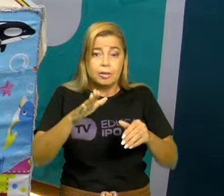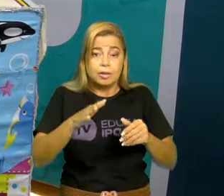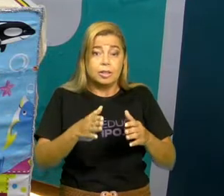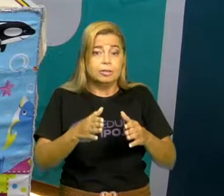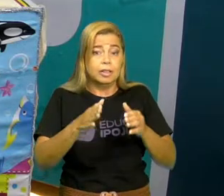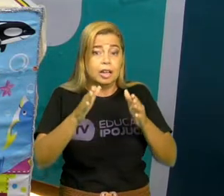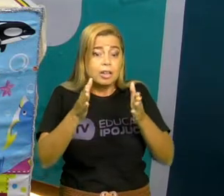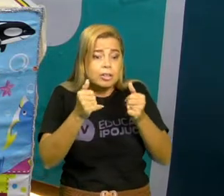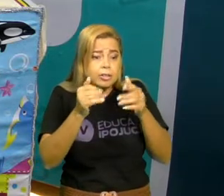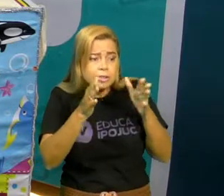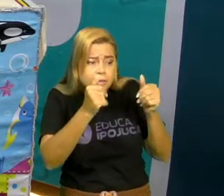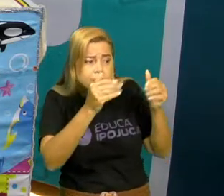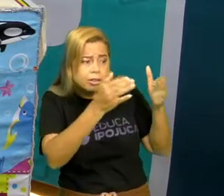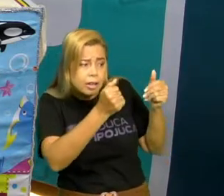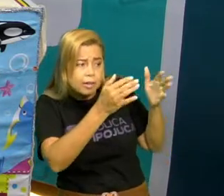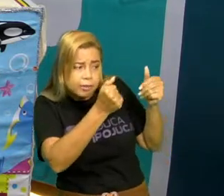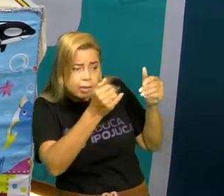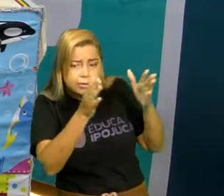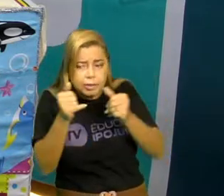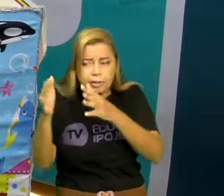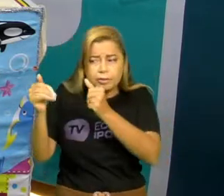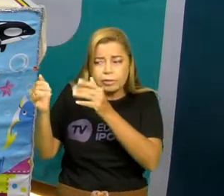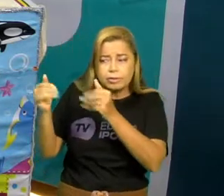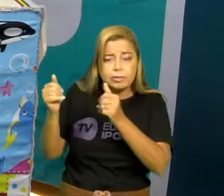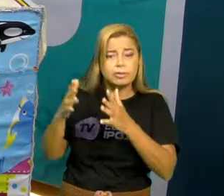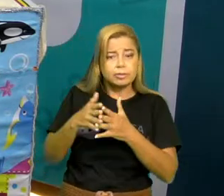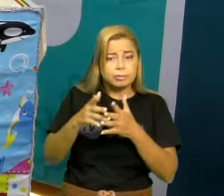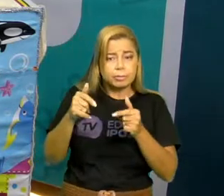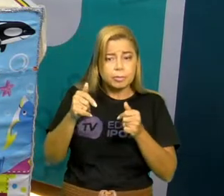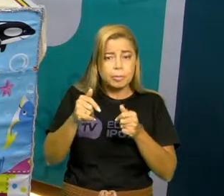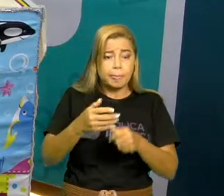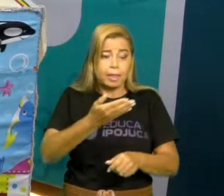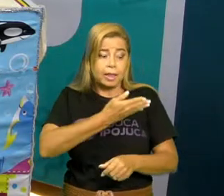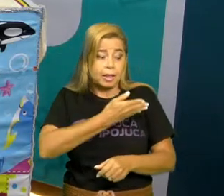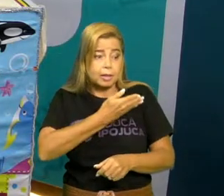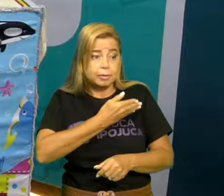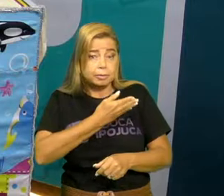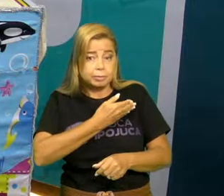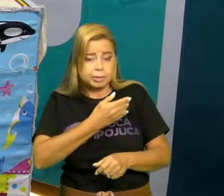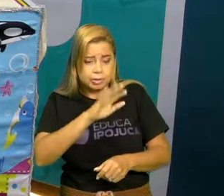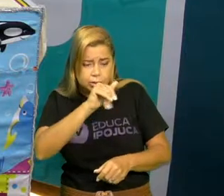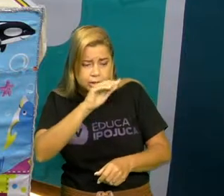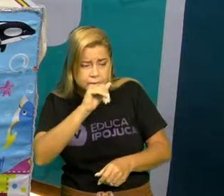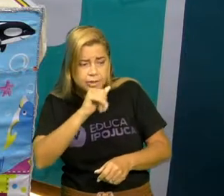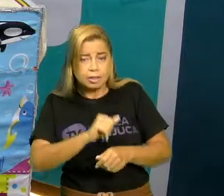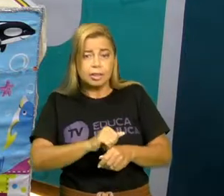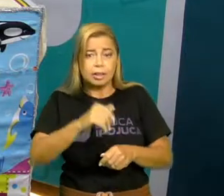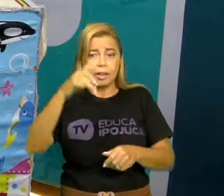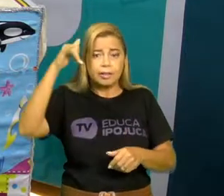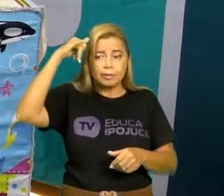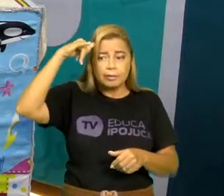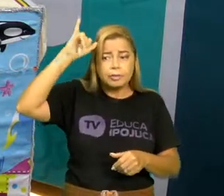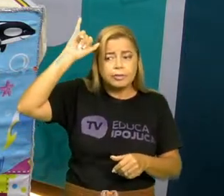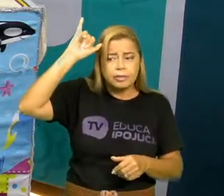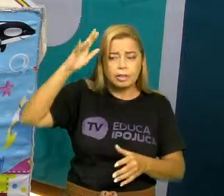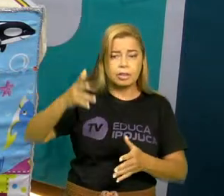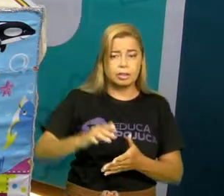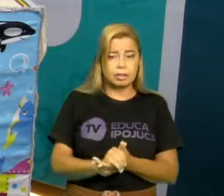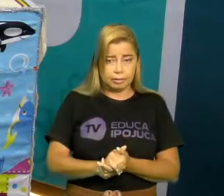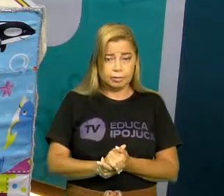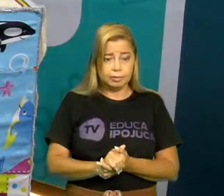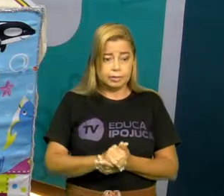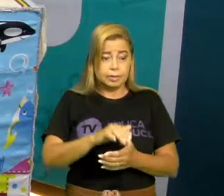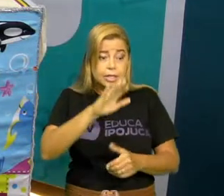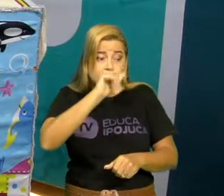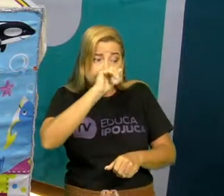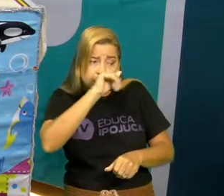seus amigos. Primeiro que ela chamou foi a vaca. A vaca? Foi.